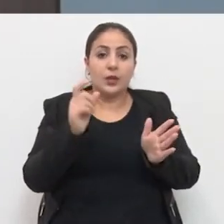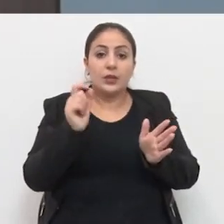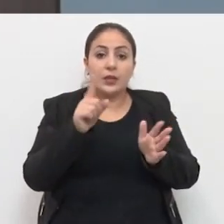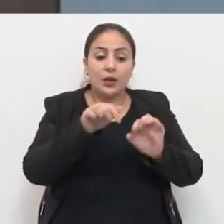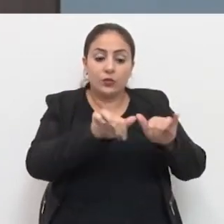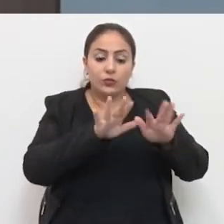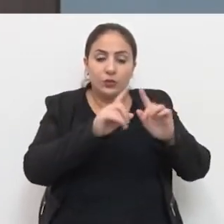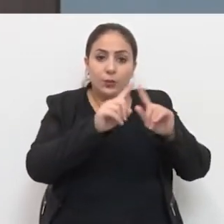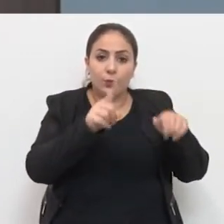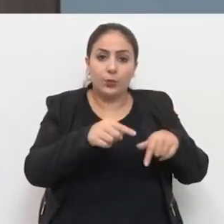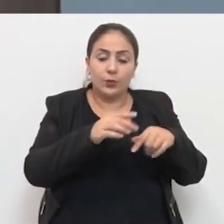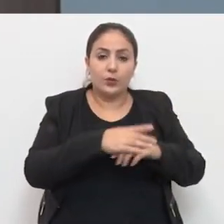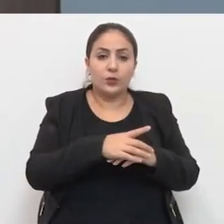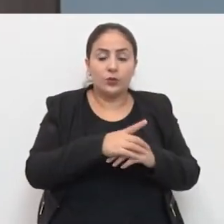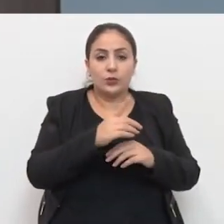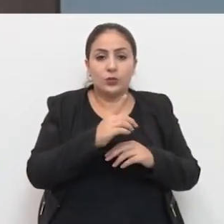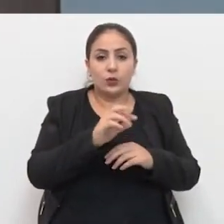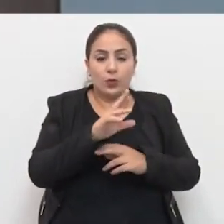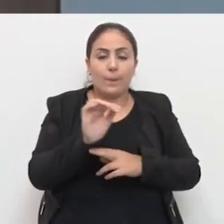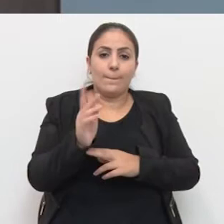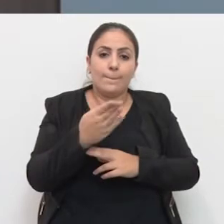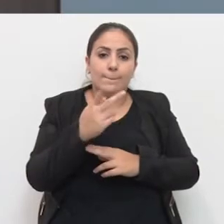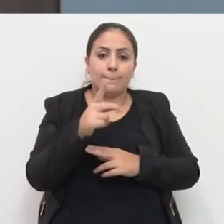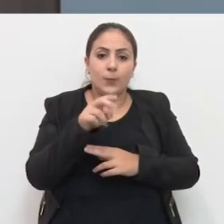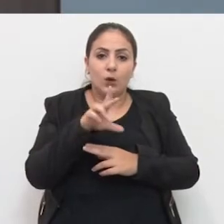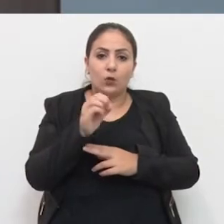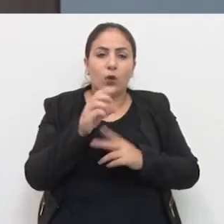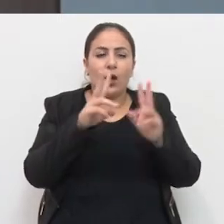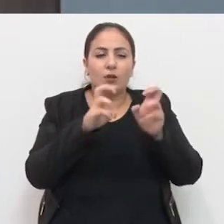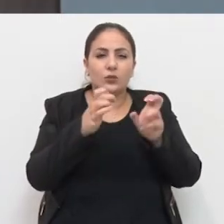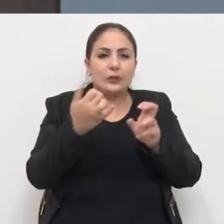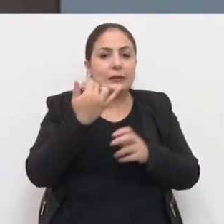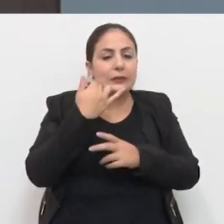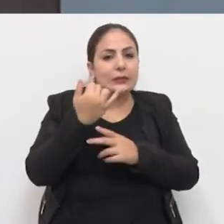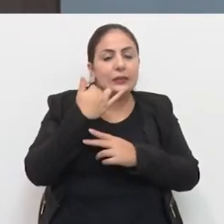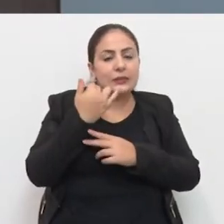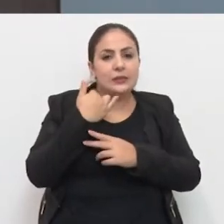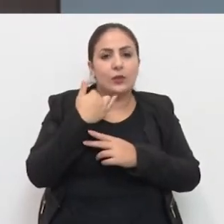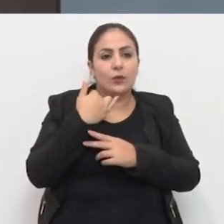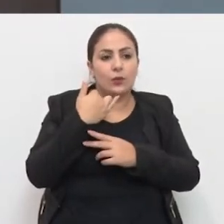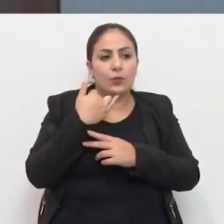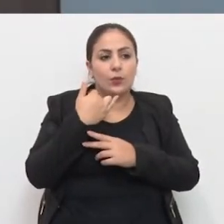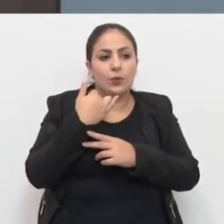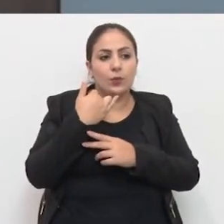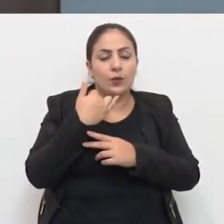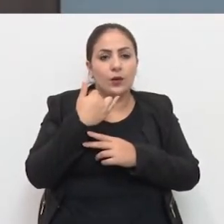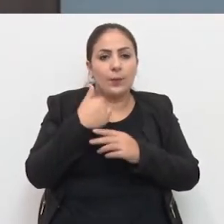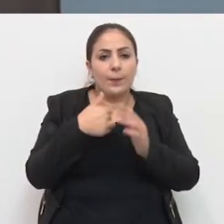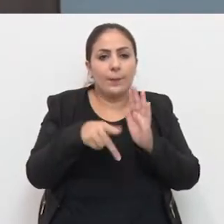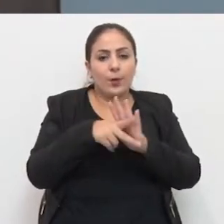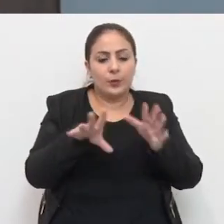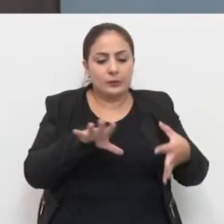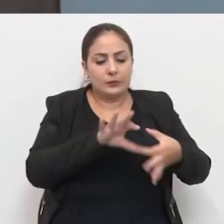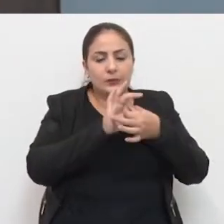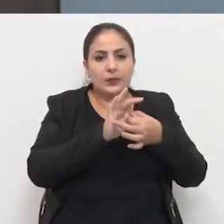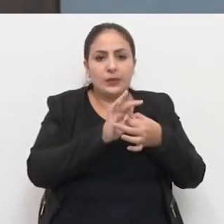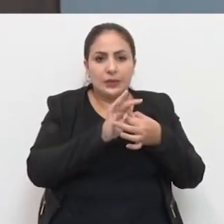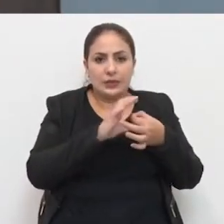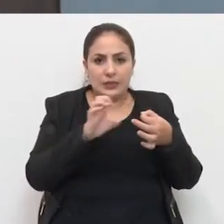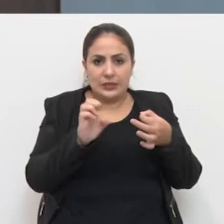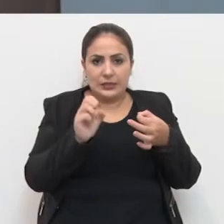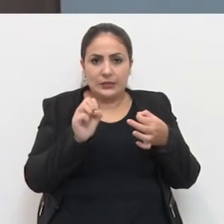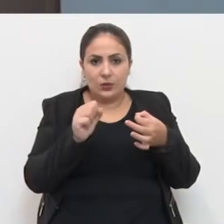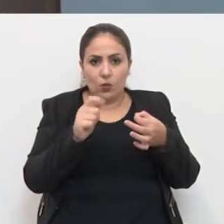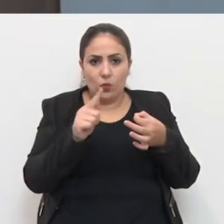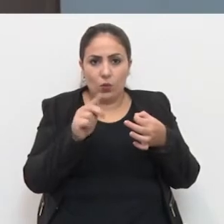que é a audiência pública com o Dr. Paulo Cirne a respeito das ligações de esgoto da Vila Nova, com o apoio e